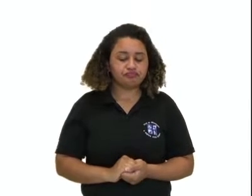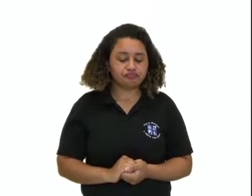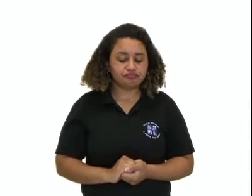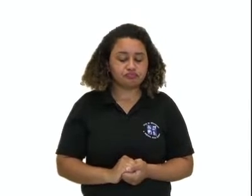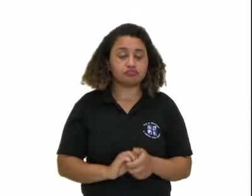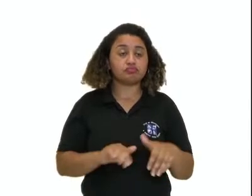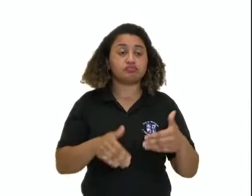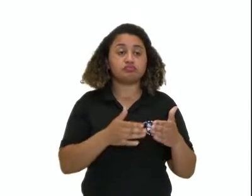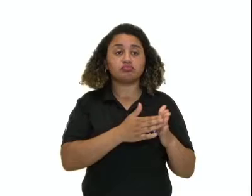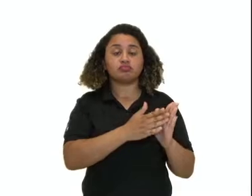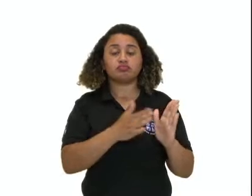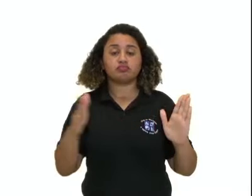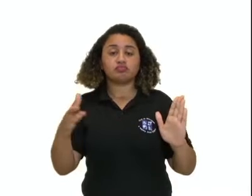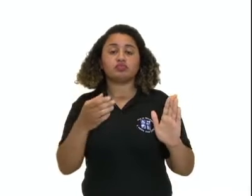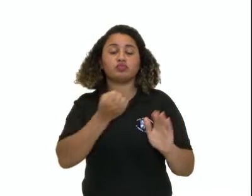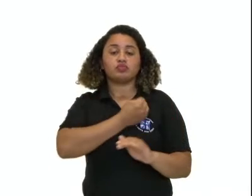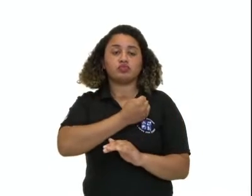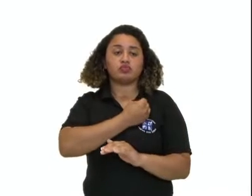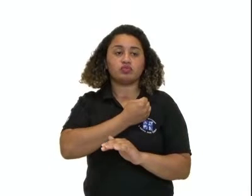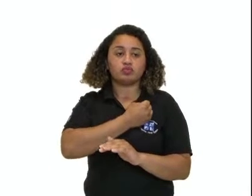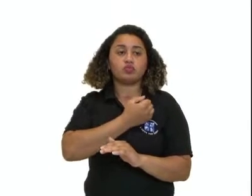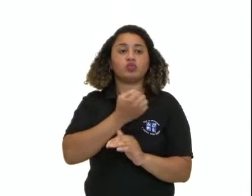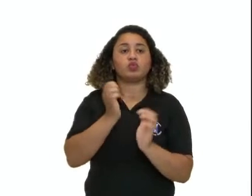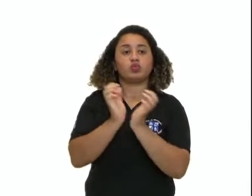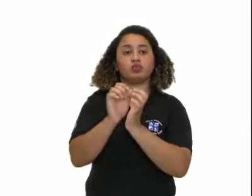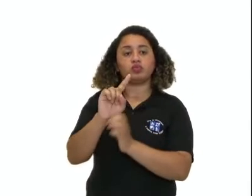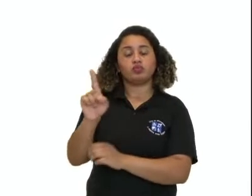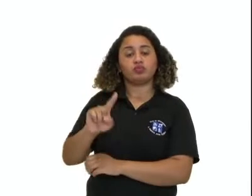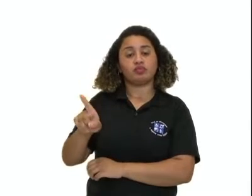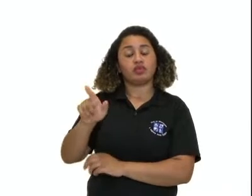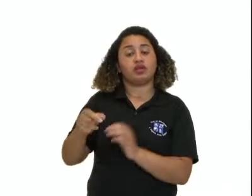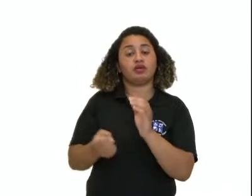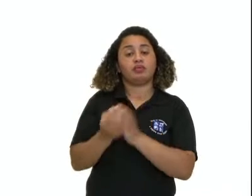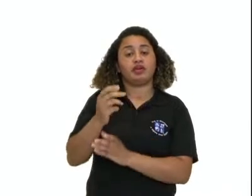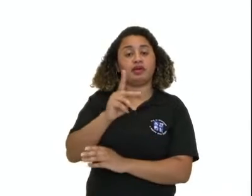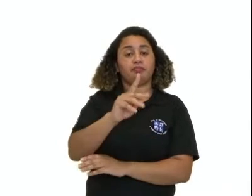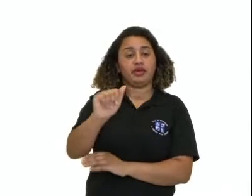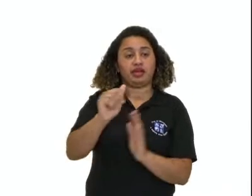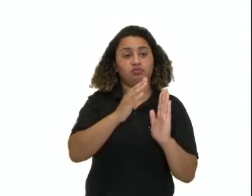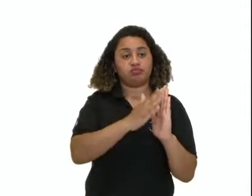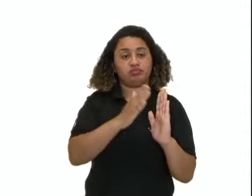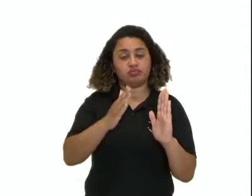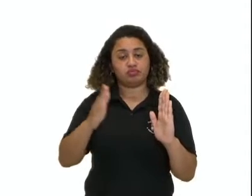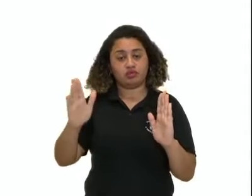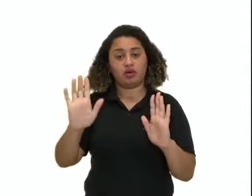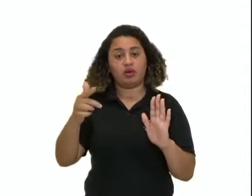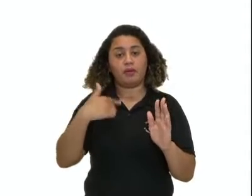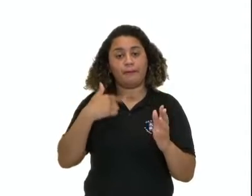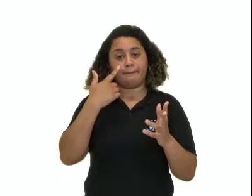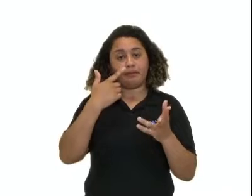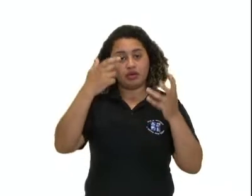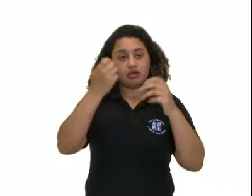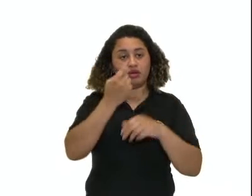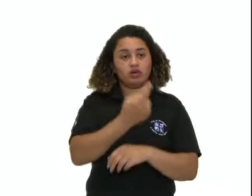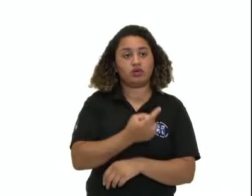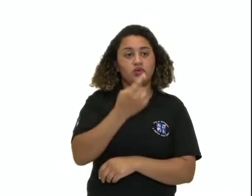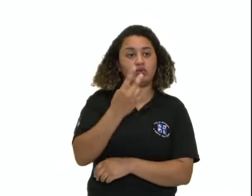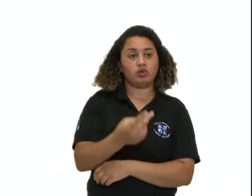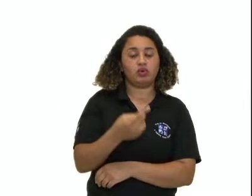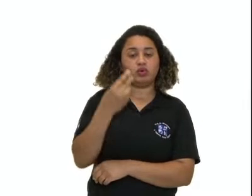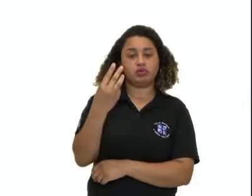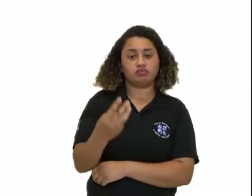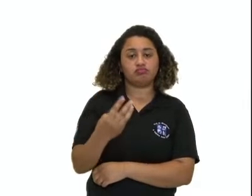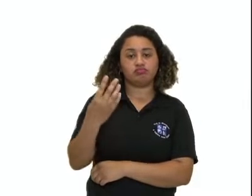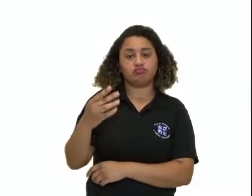A sequência dos números naturais forma uma PA. Observe. 1, 2, 3,